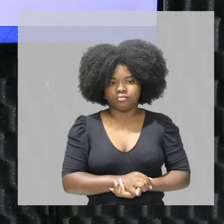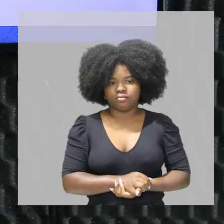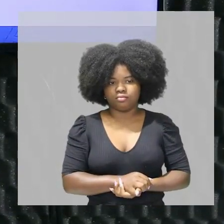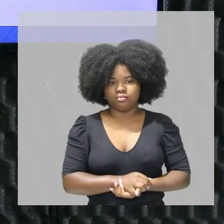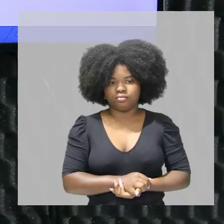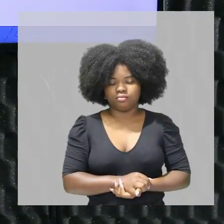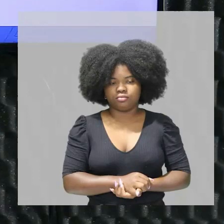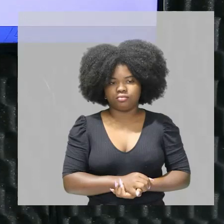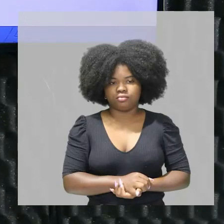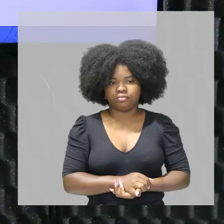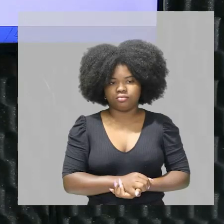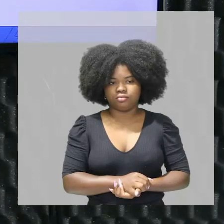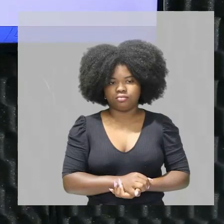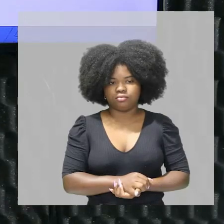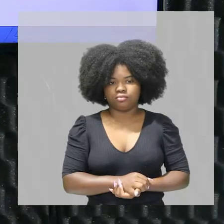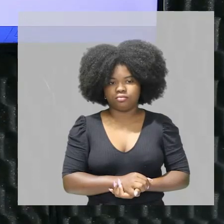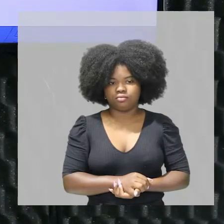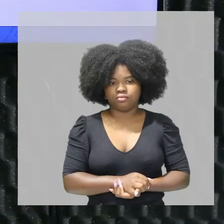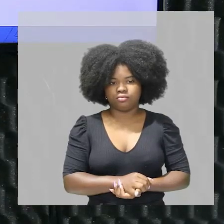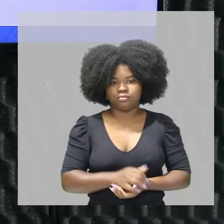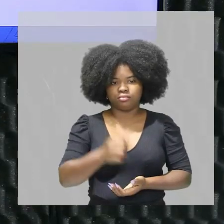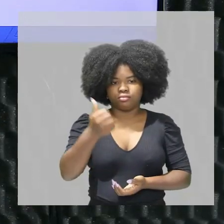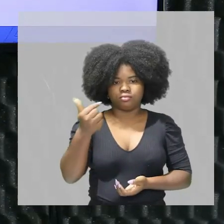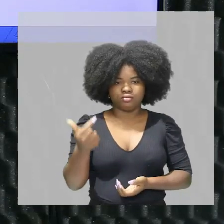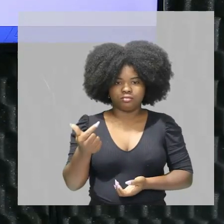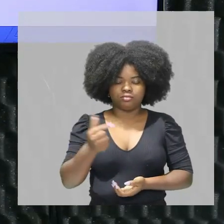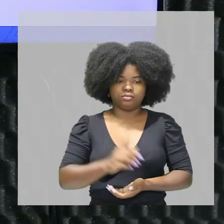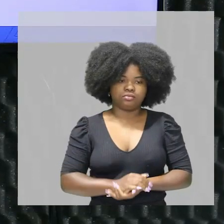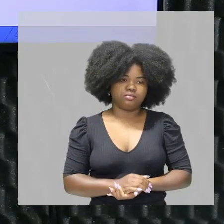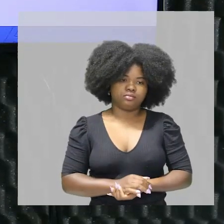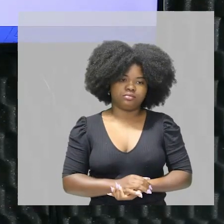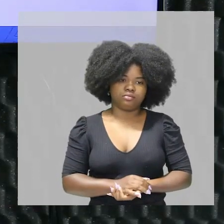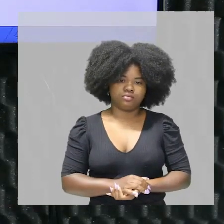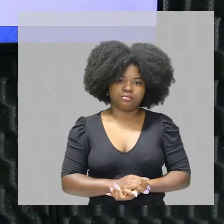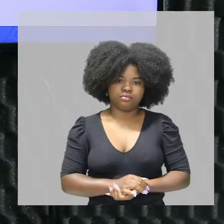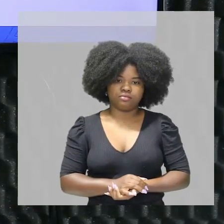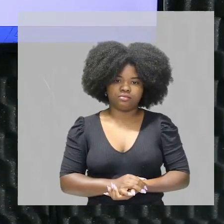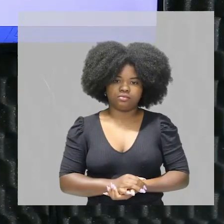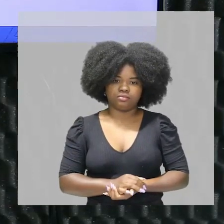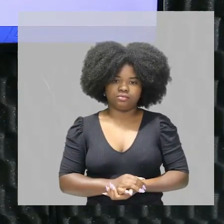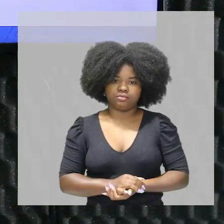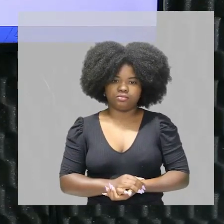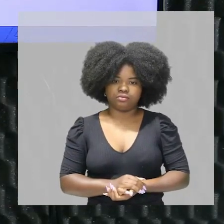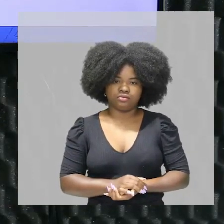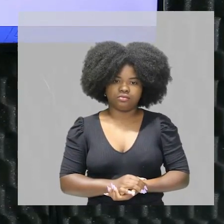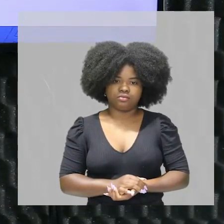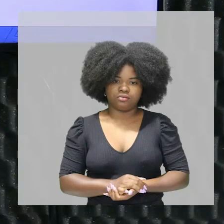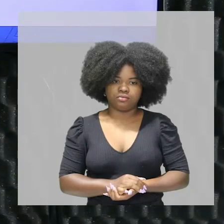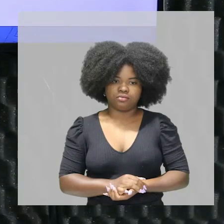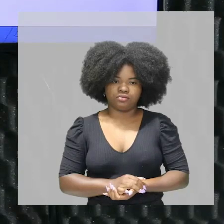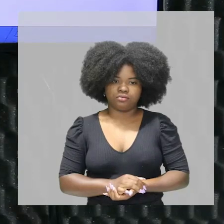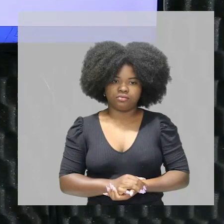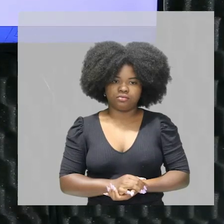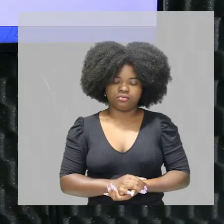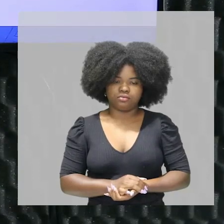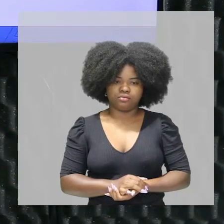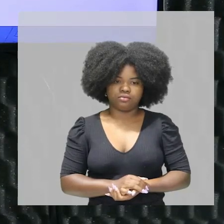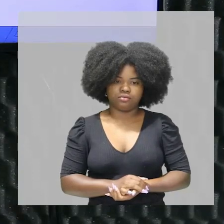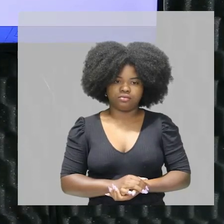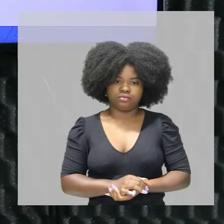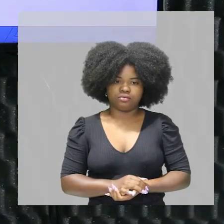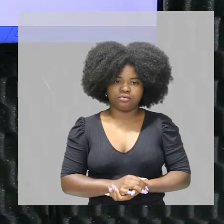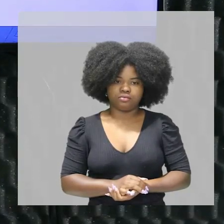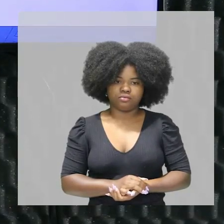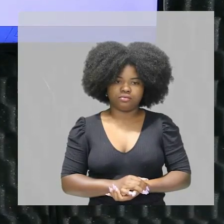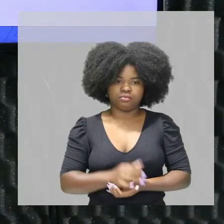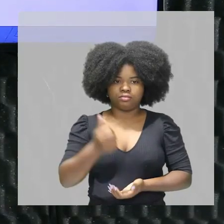apenas aí uma dois um e dois são induções não há um e dois são a um dedução ela não é indução